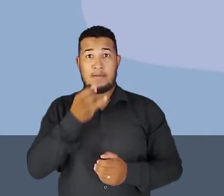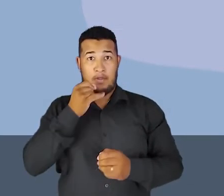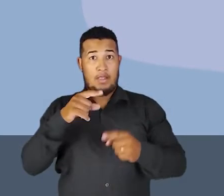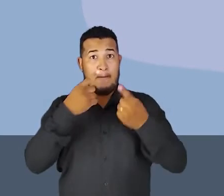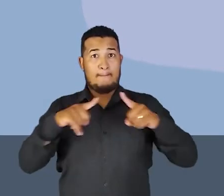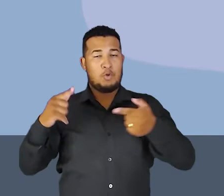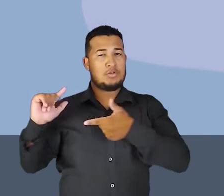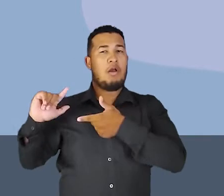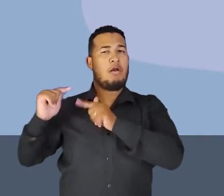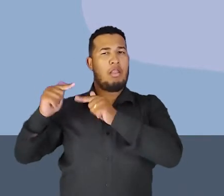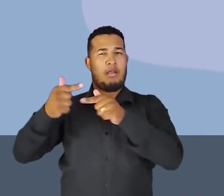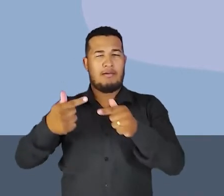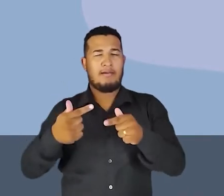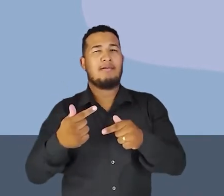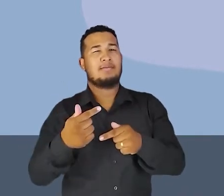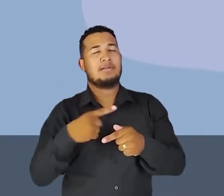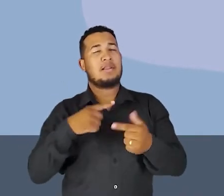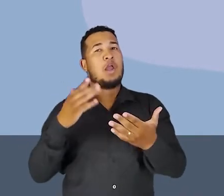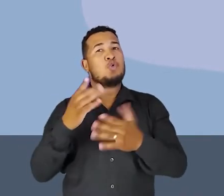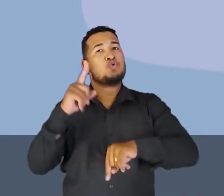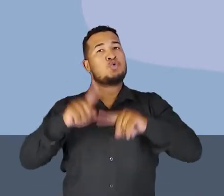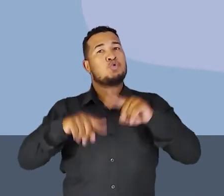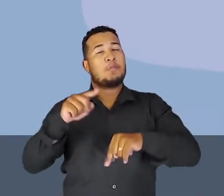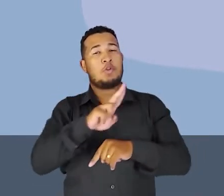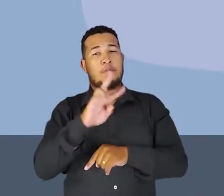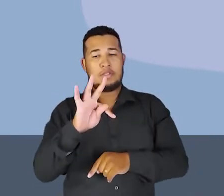clássica, como os tímpanos.